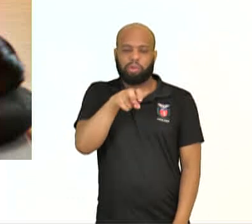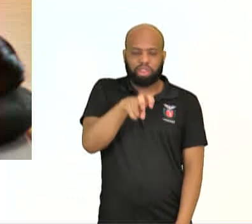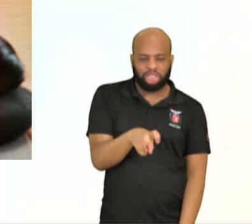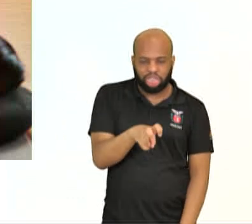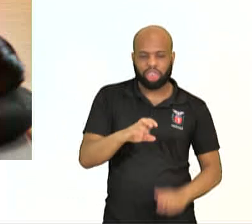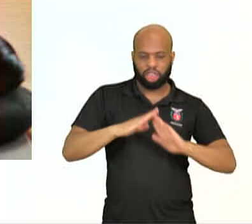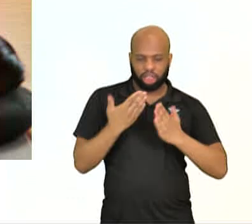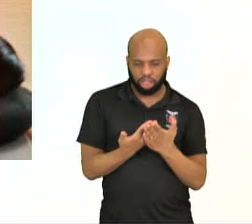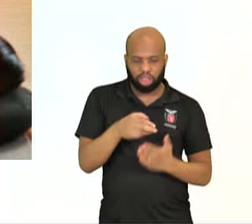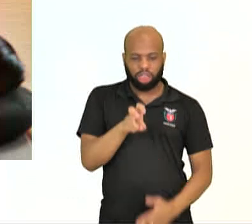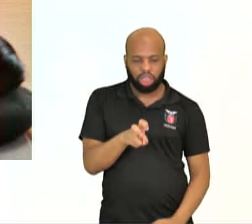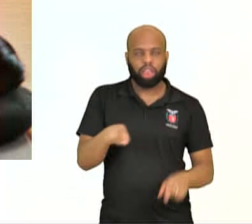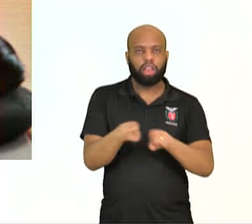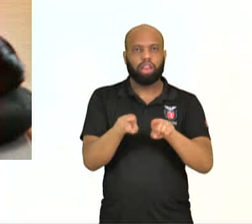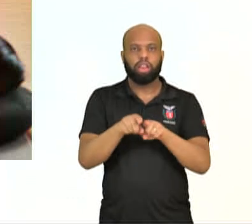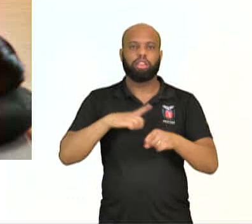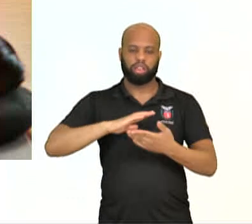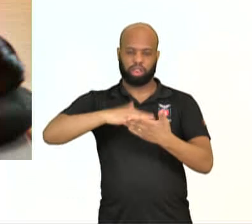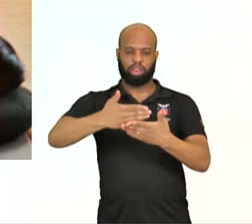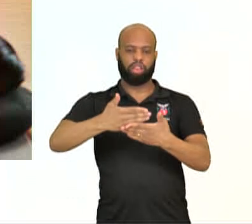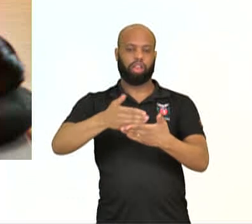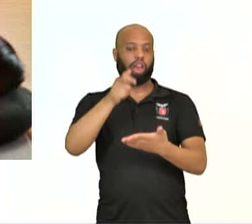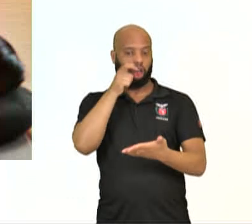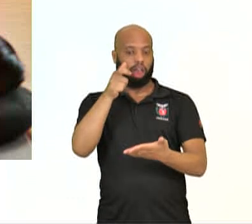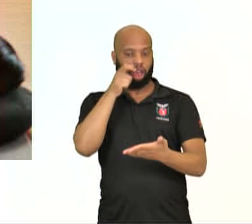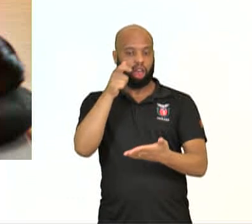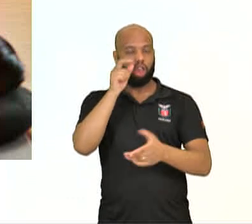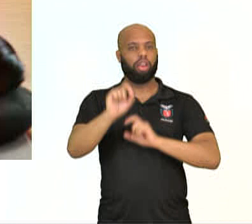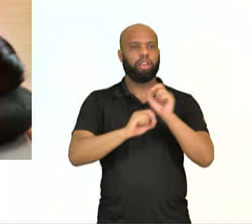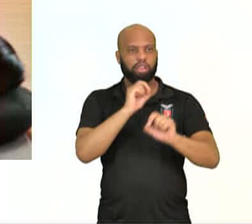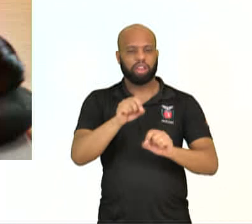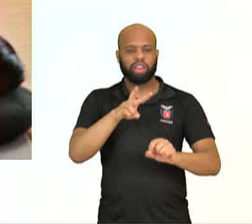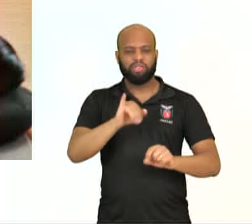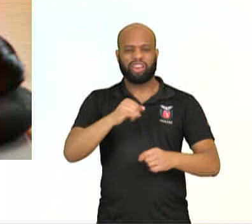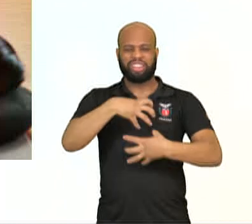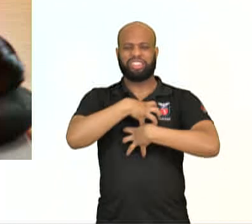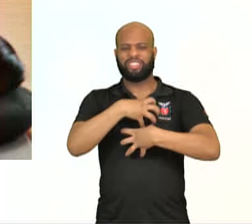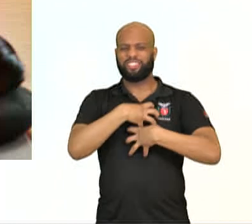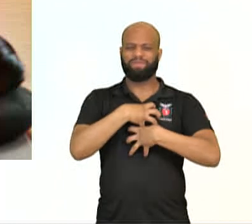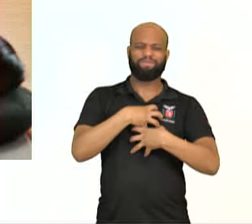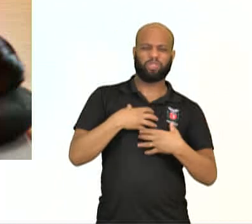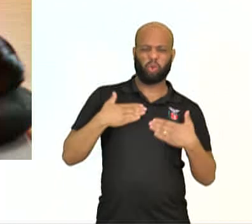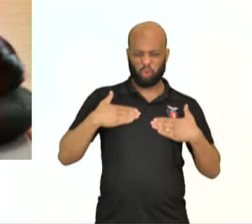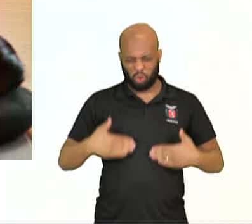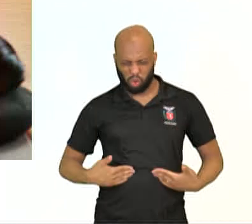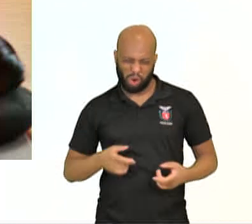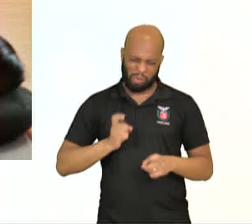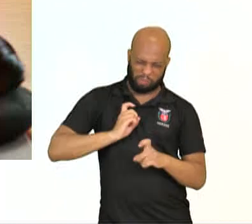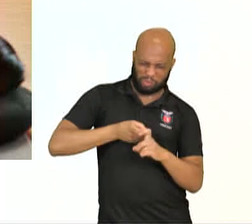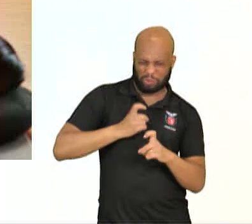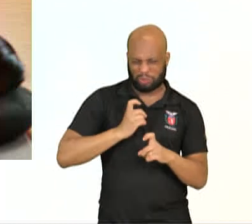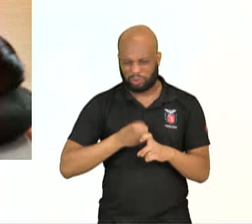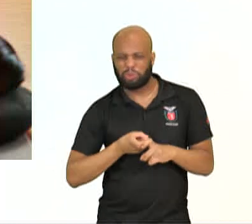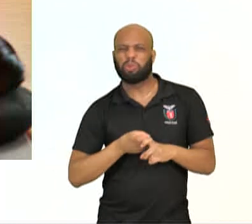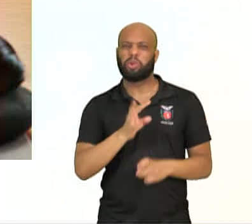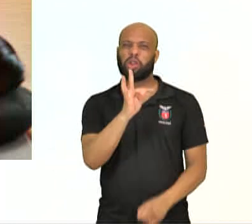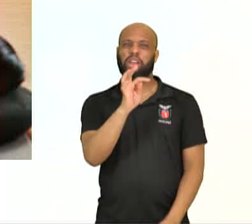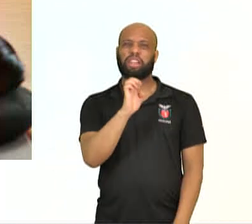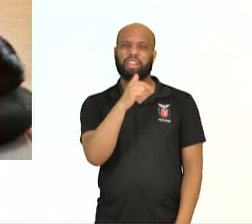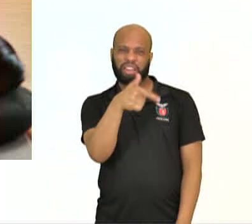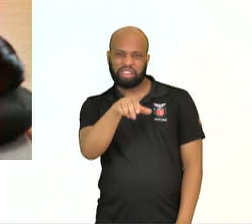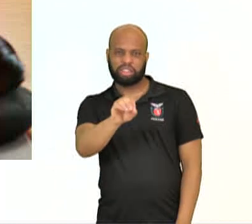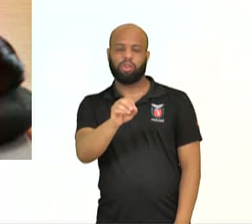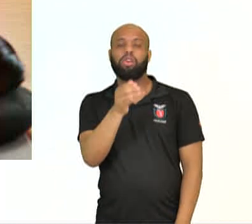na escola ou diante de um computador, proporcionam a aquisição de tensões de várias origens. Então, principalmente nesse momento de